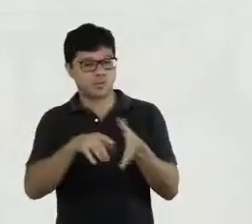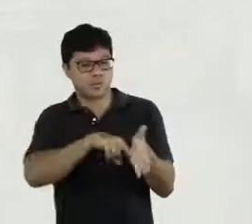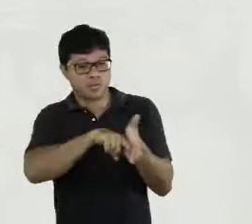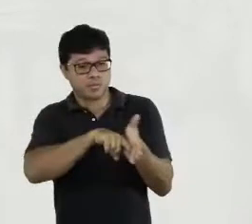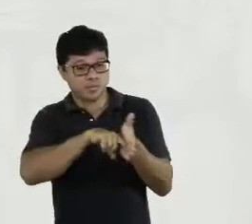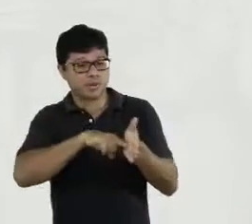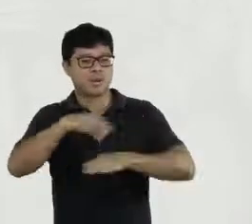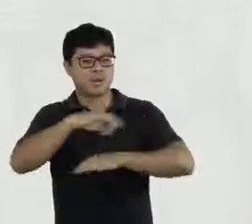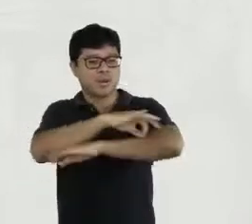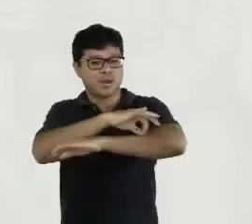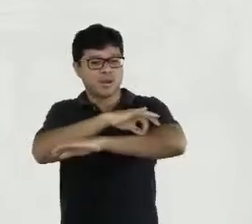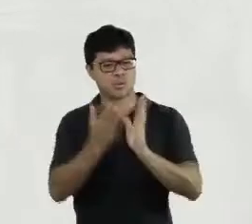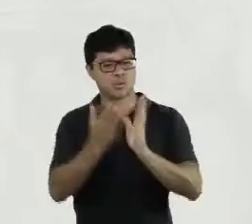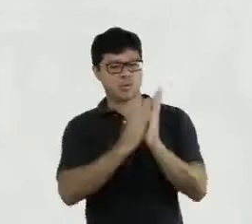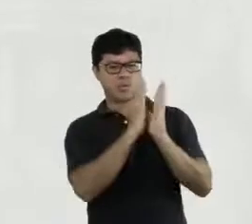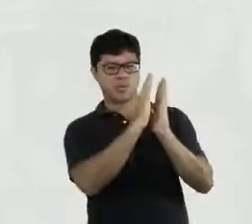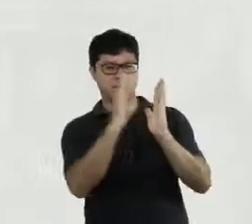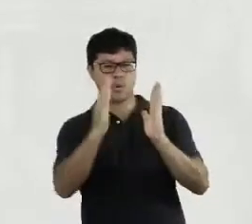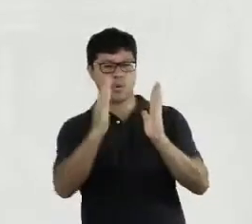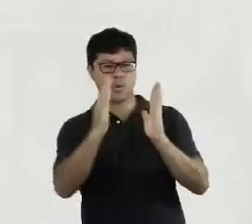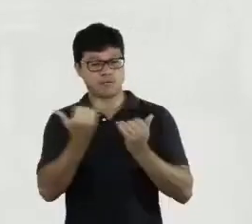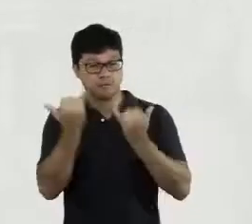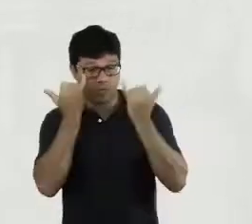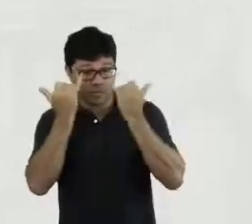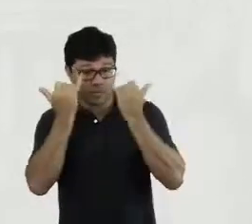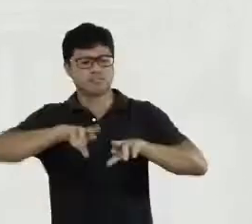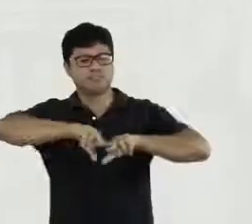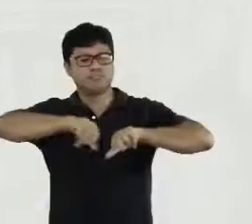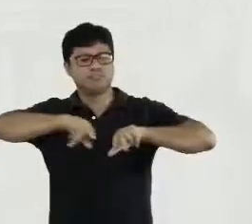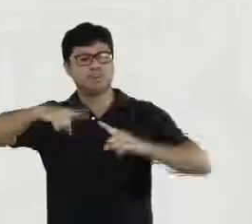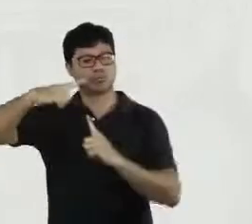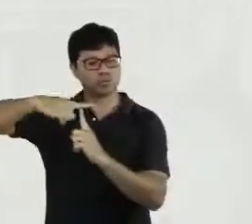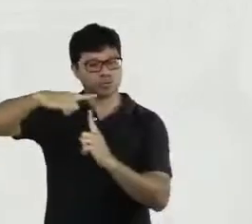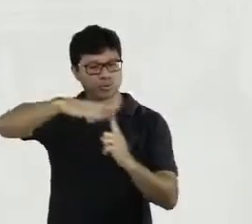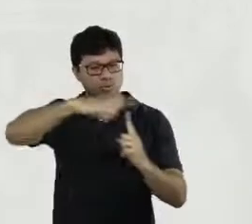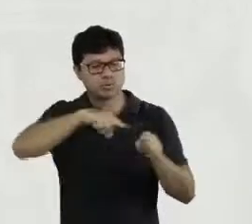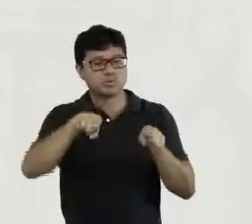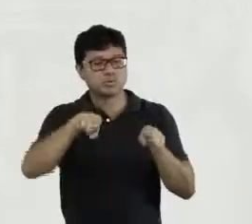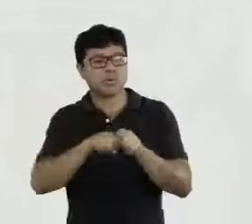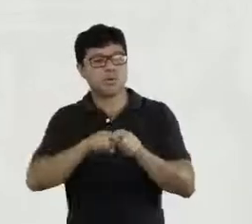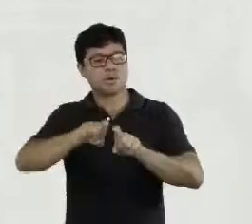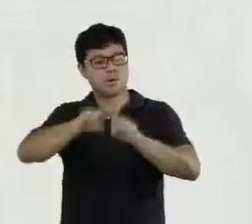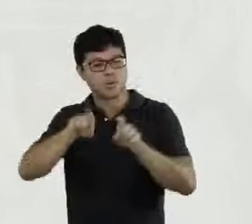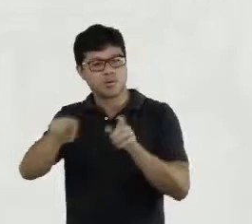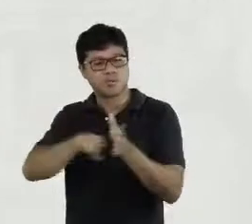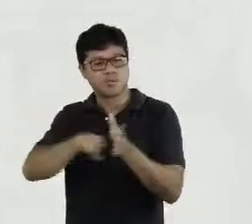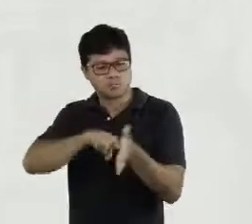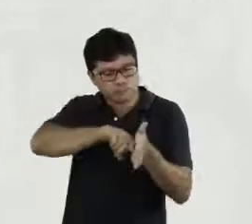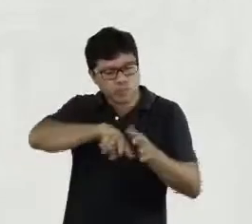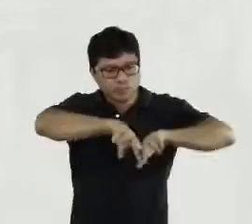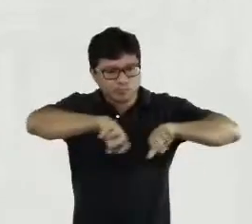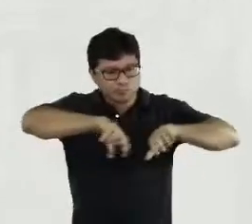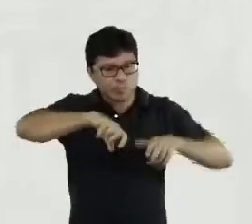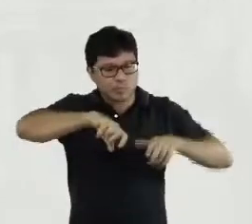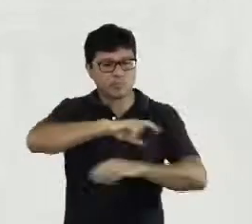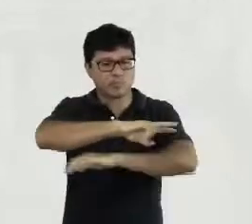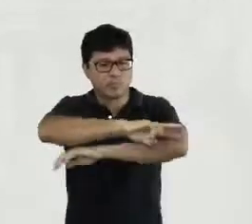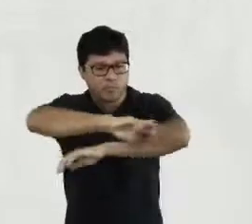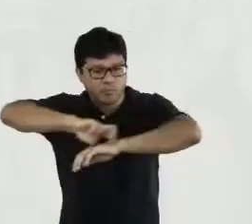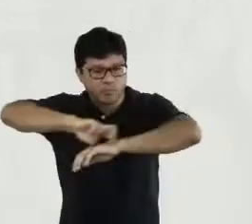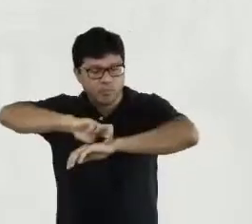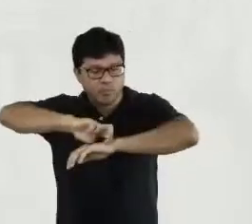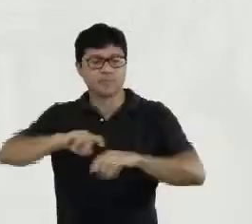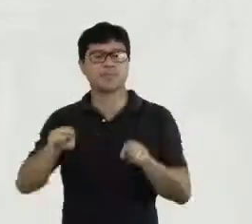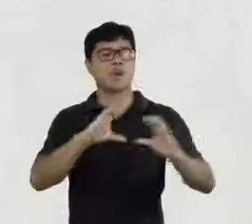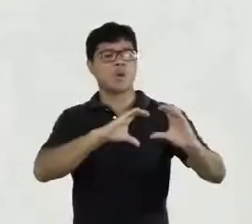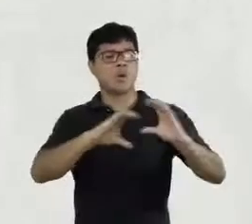de Pesquisa em Arquitetura da Informação, Multimodalidade, Linguística Computacional e Ontologias, o Regimento. E